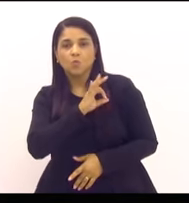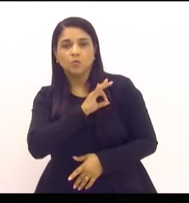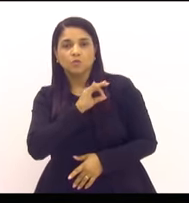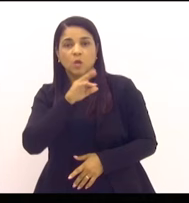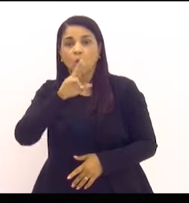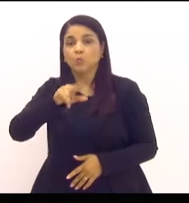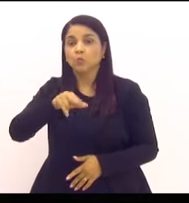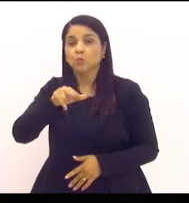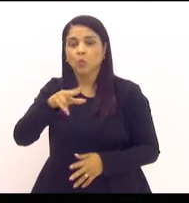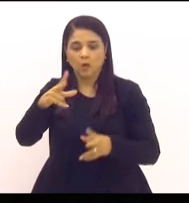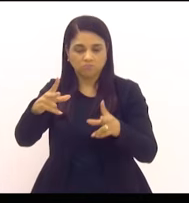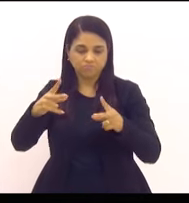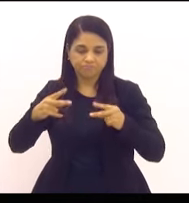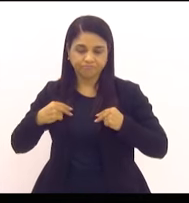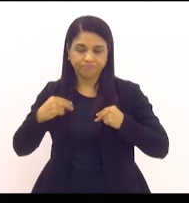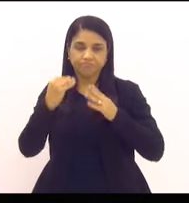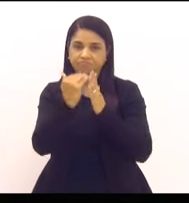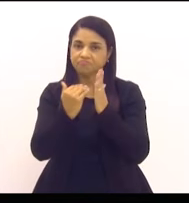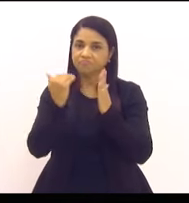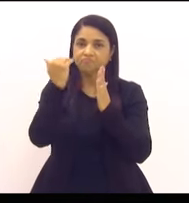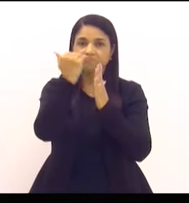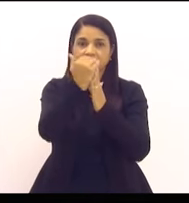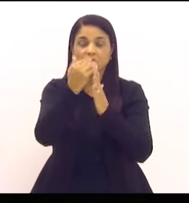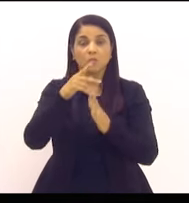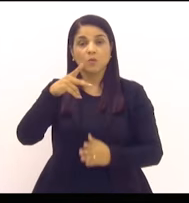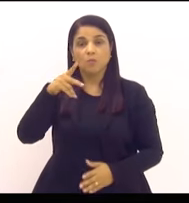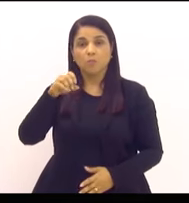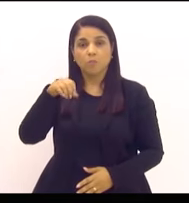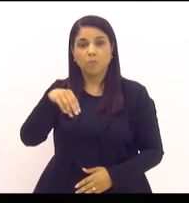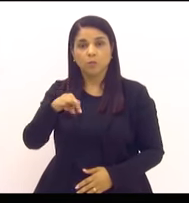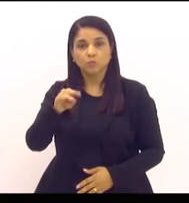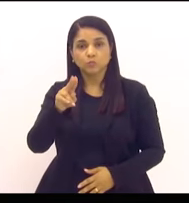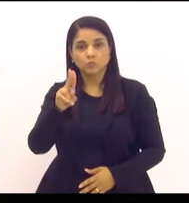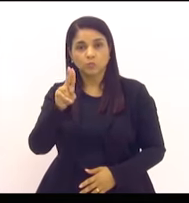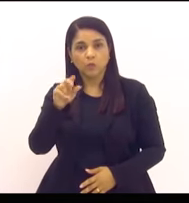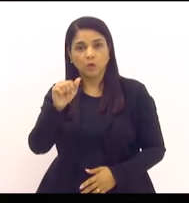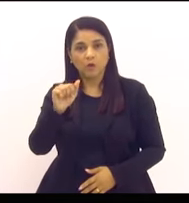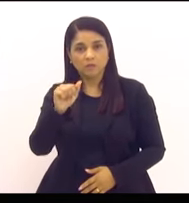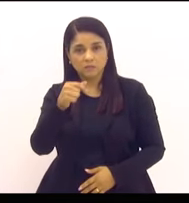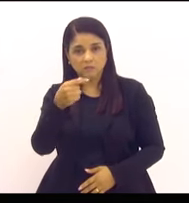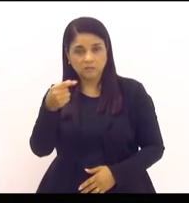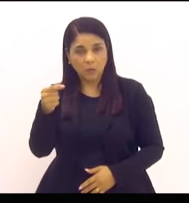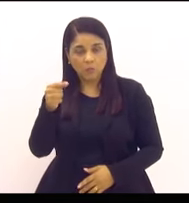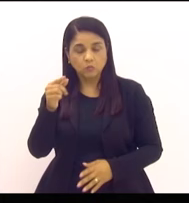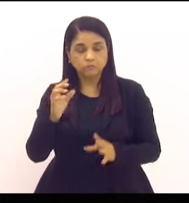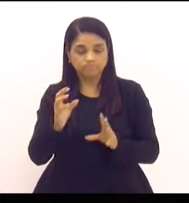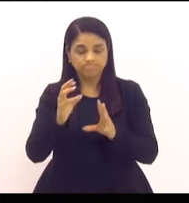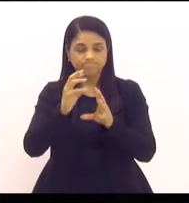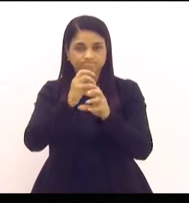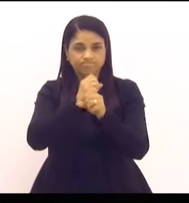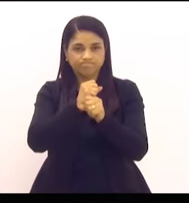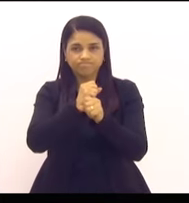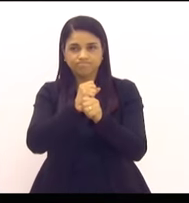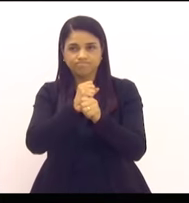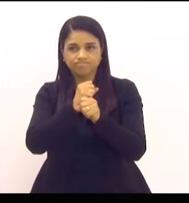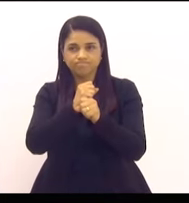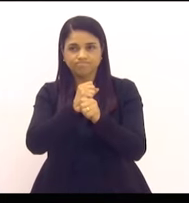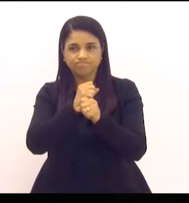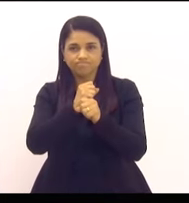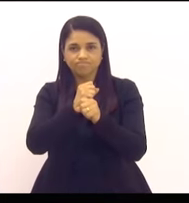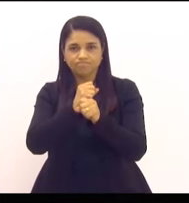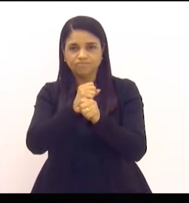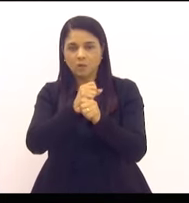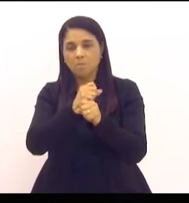por merecimento, porque a pontuação que ele vai alcançar vai ser